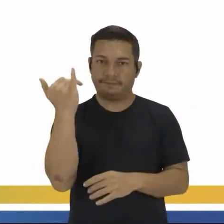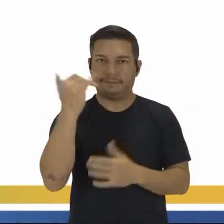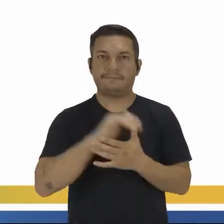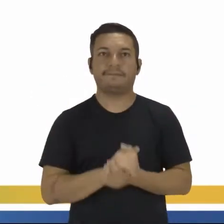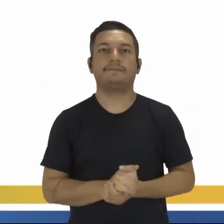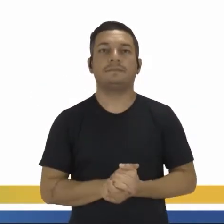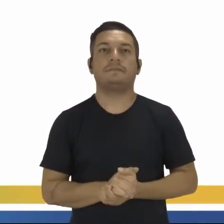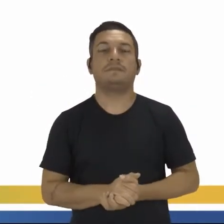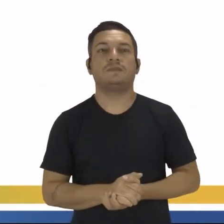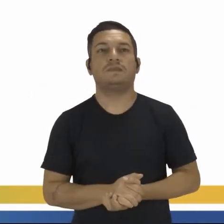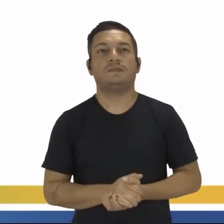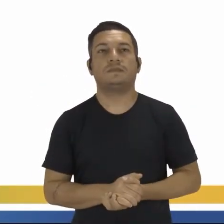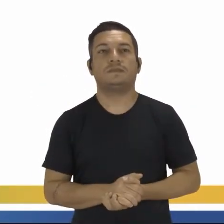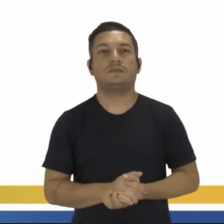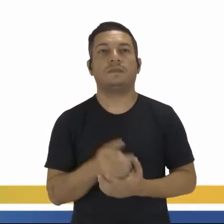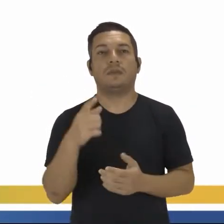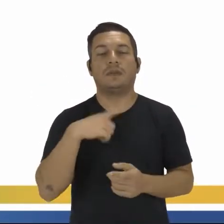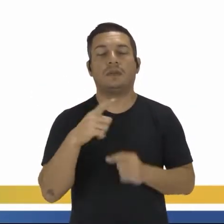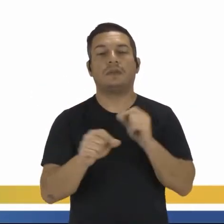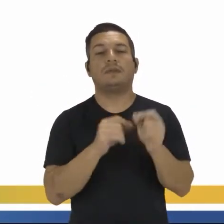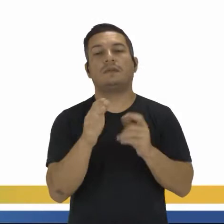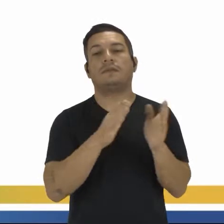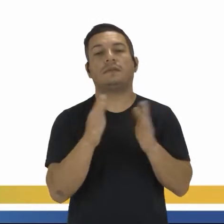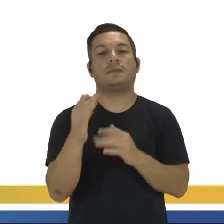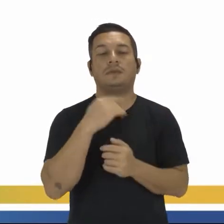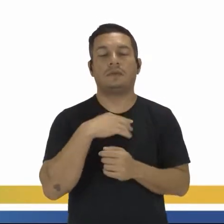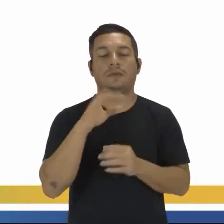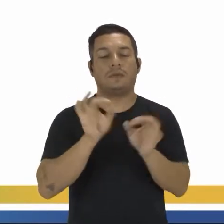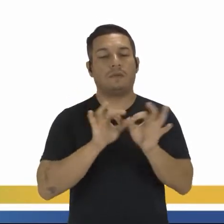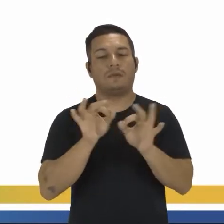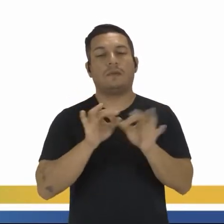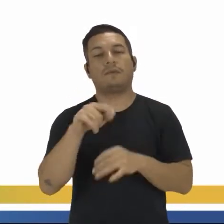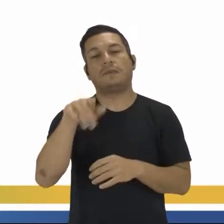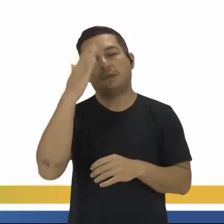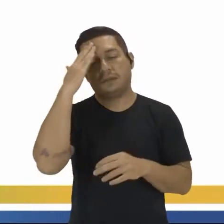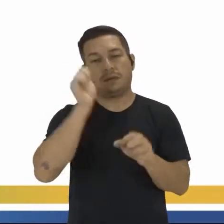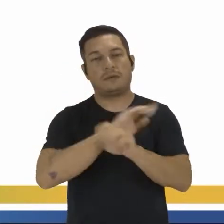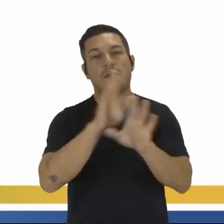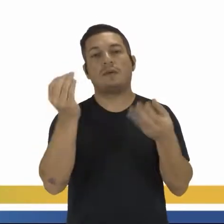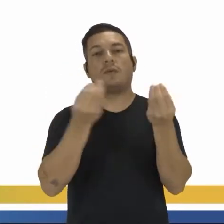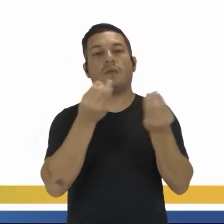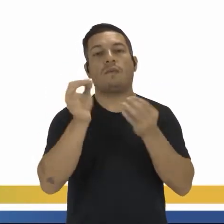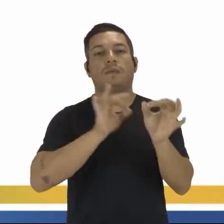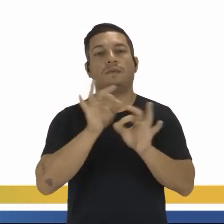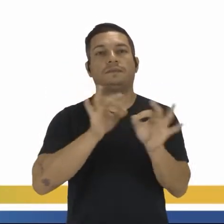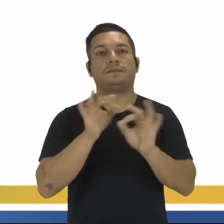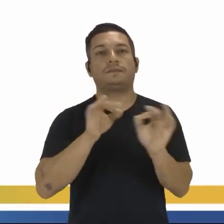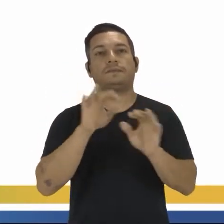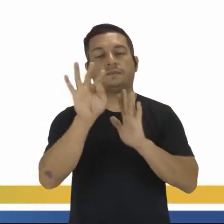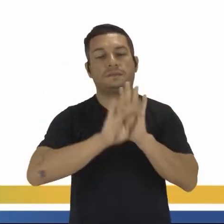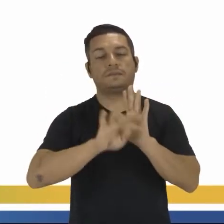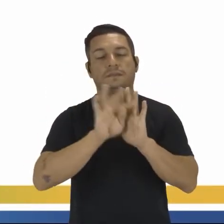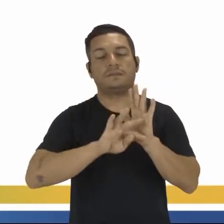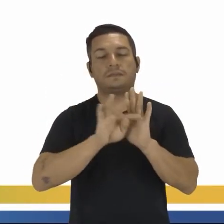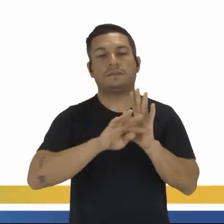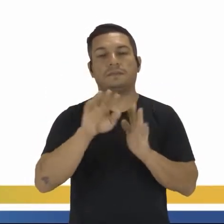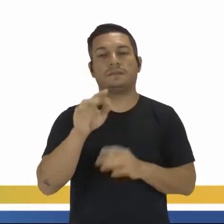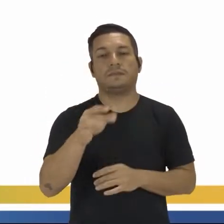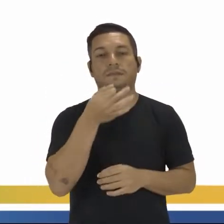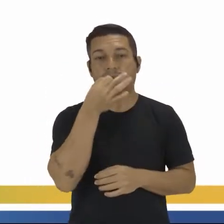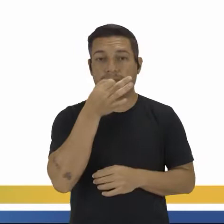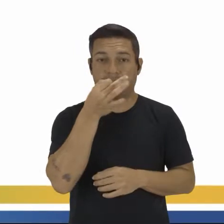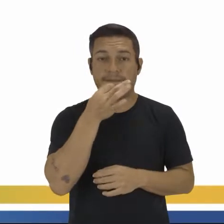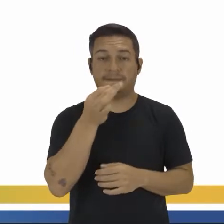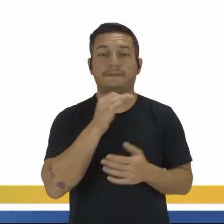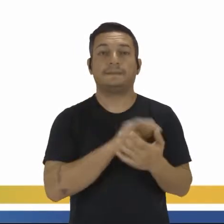importante. Aqui eu trago para você um pequeno esquema para você entender como que se estrutura então o texto dissertativo argumentativo.